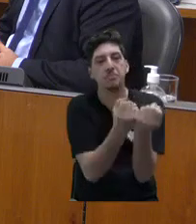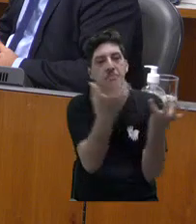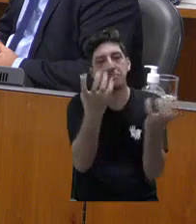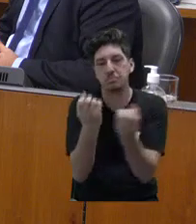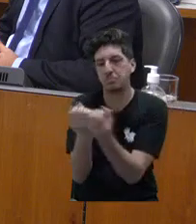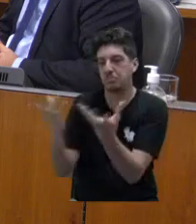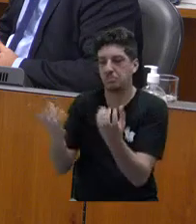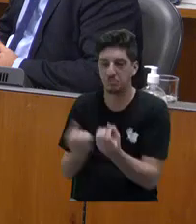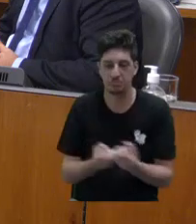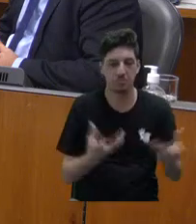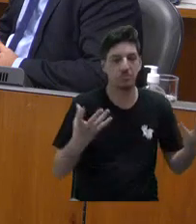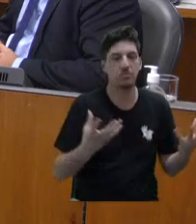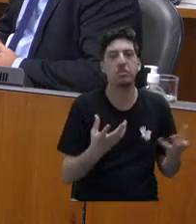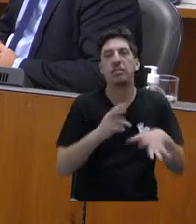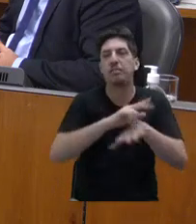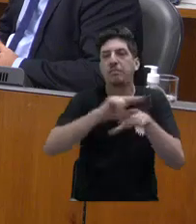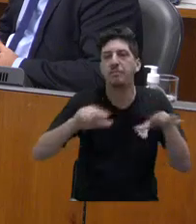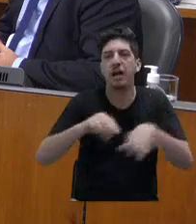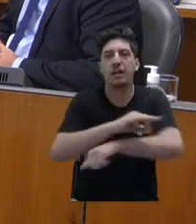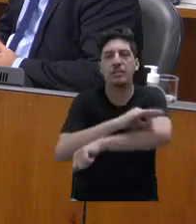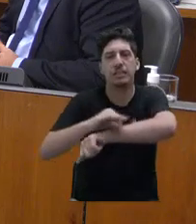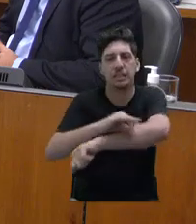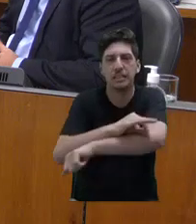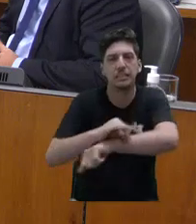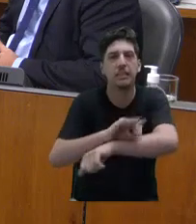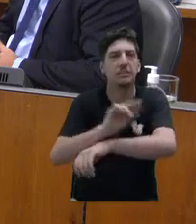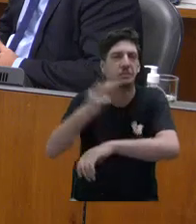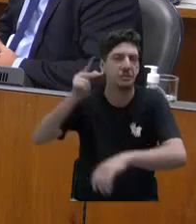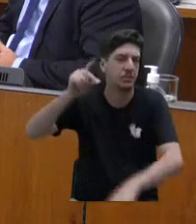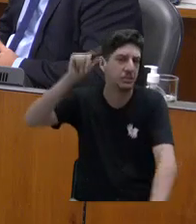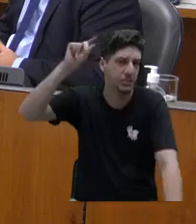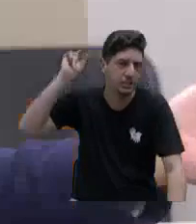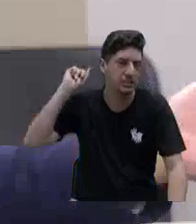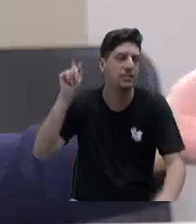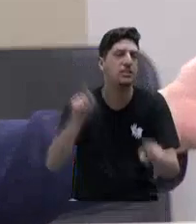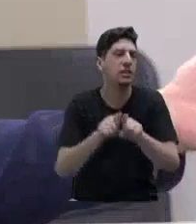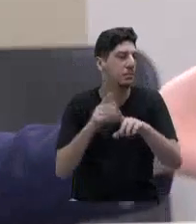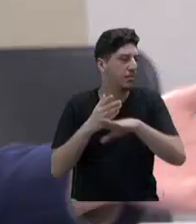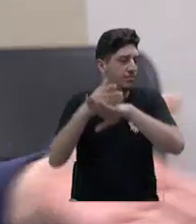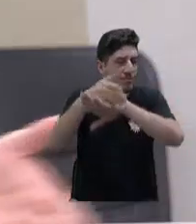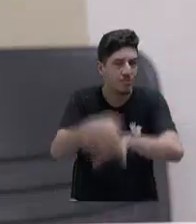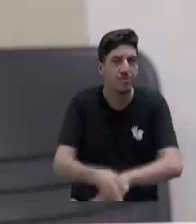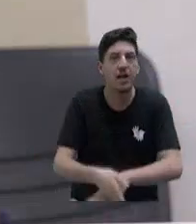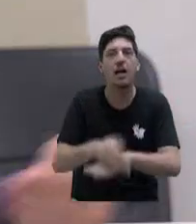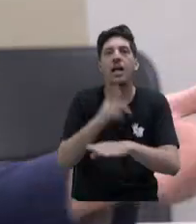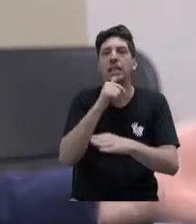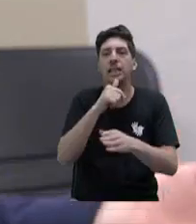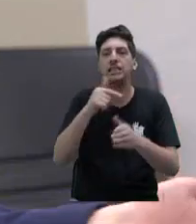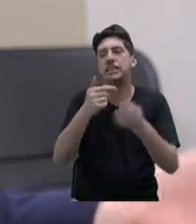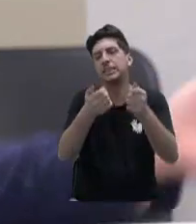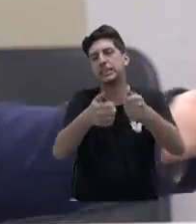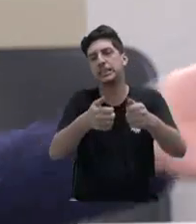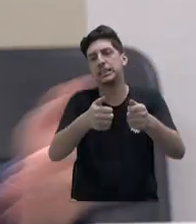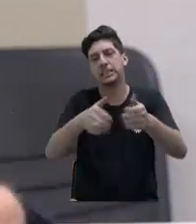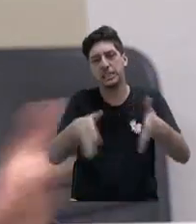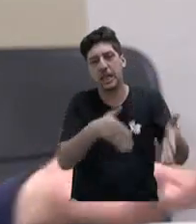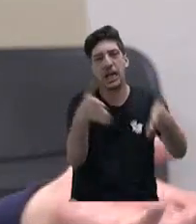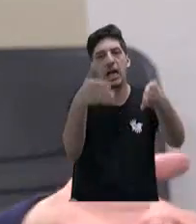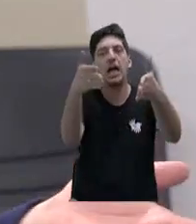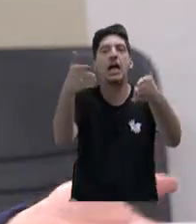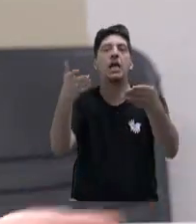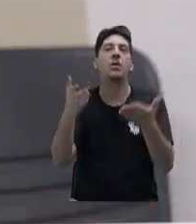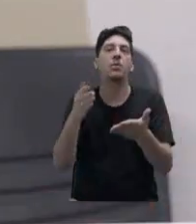Marx, Niemeyer e uma história antiga, assim como a gente vai nas águas todas do sul de Minas, de